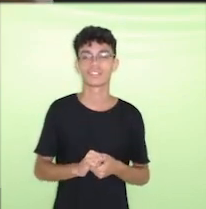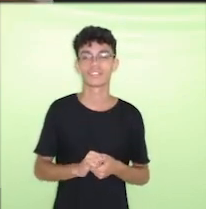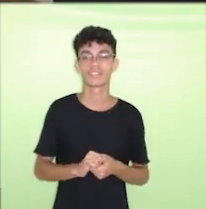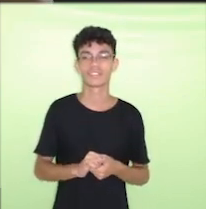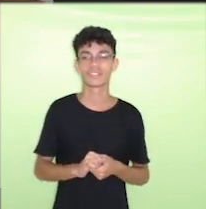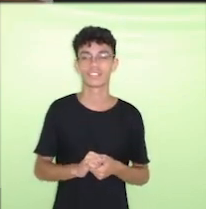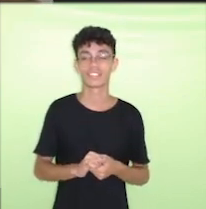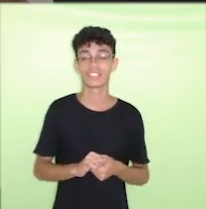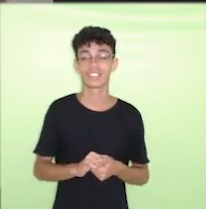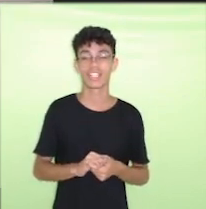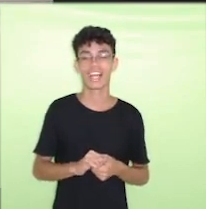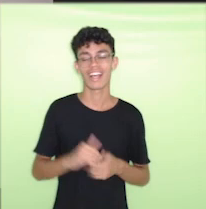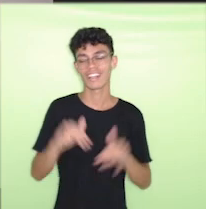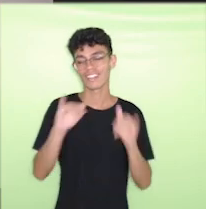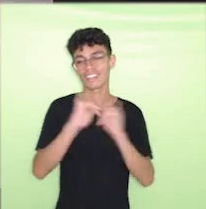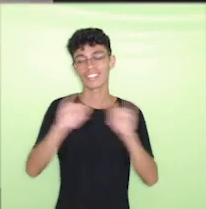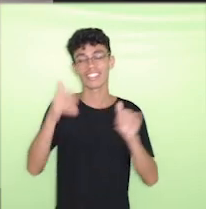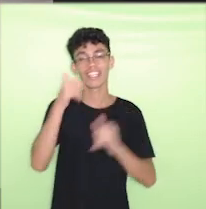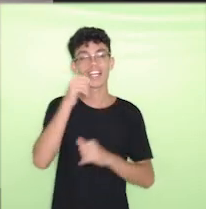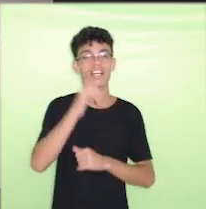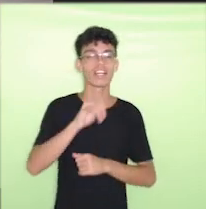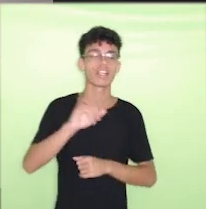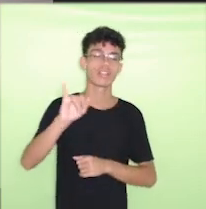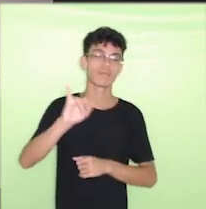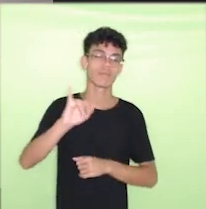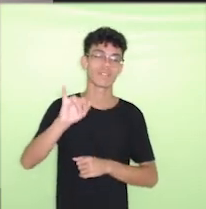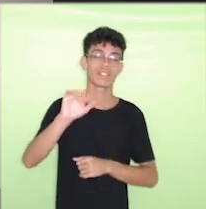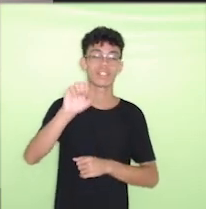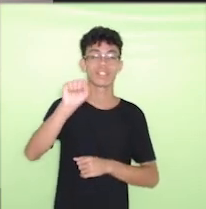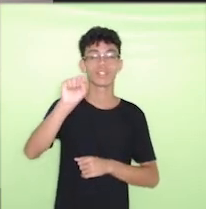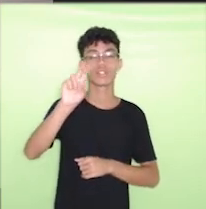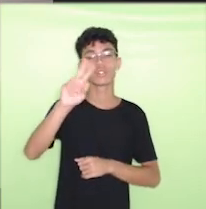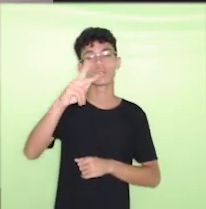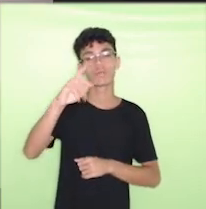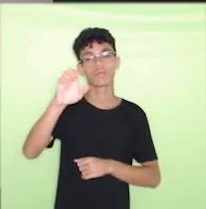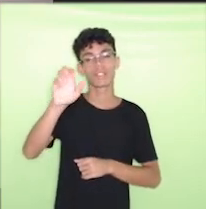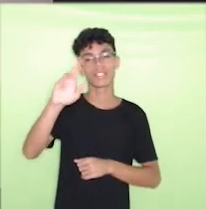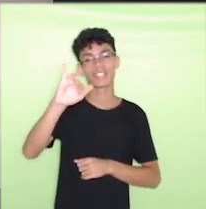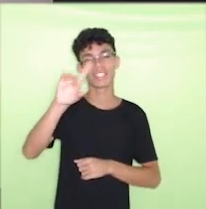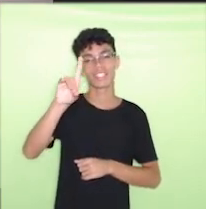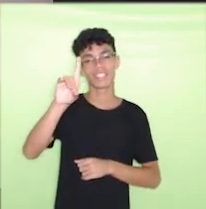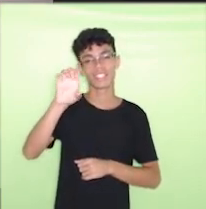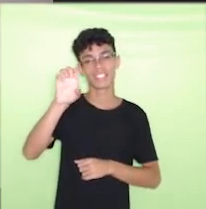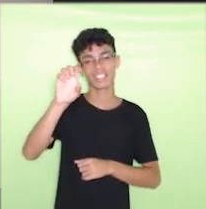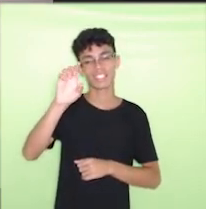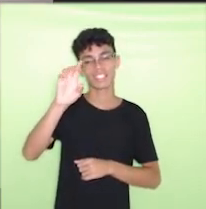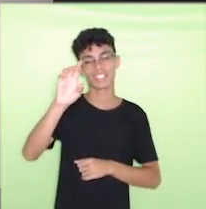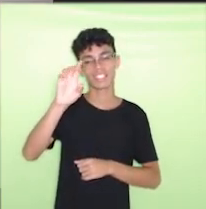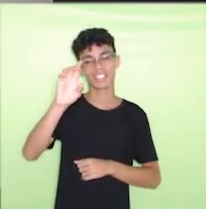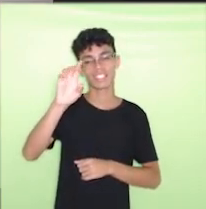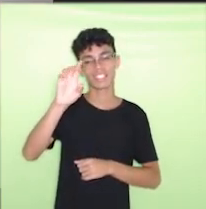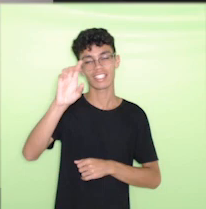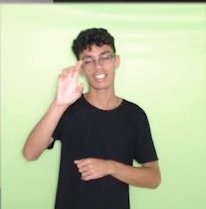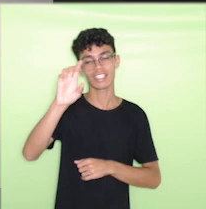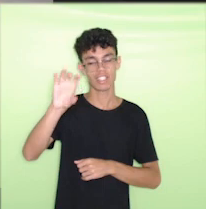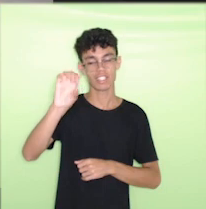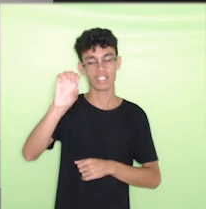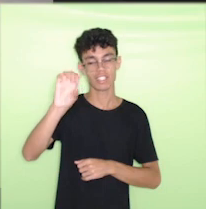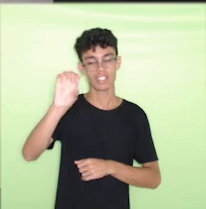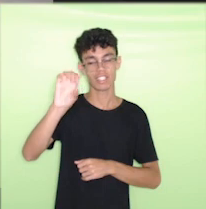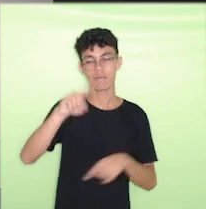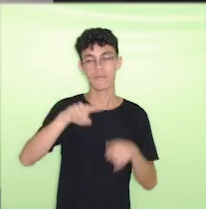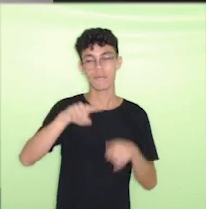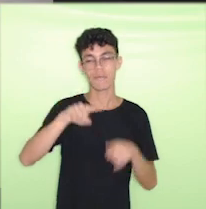irmã superintendente. Ah, nossa querida irmã, mas eu posso compreendê-la.